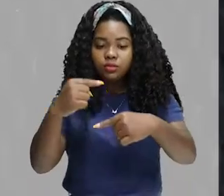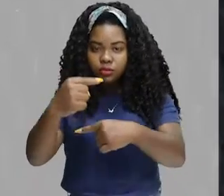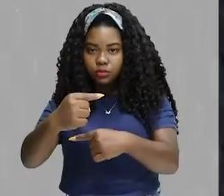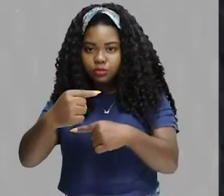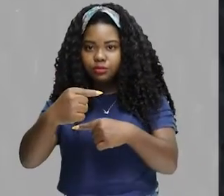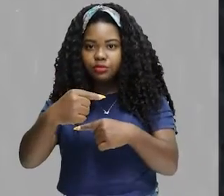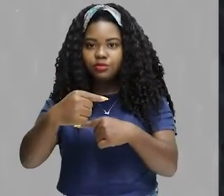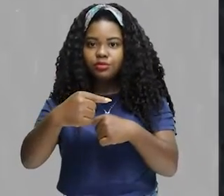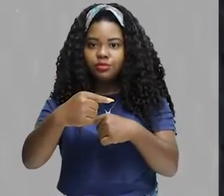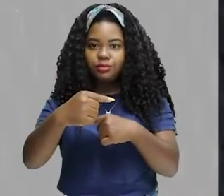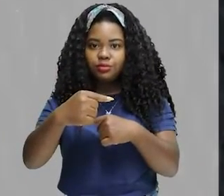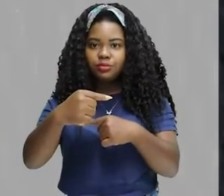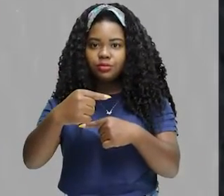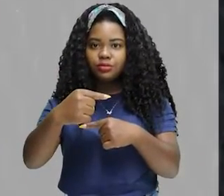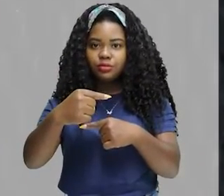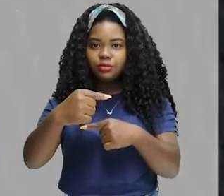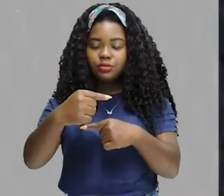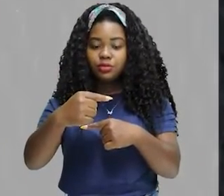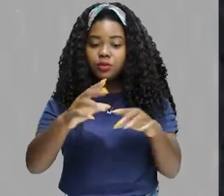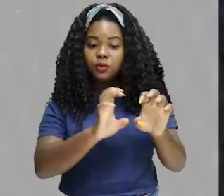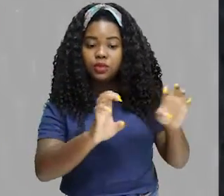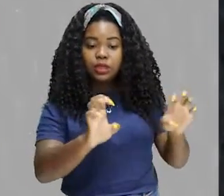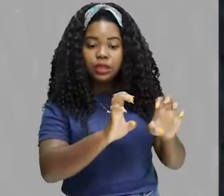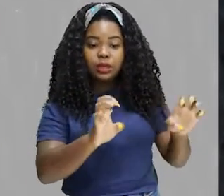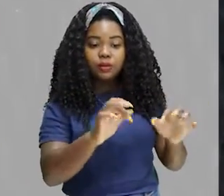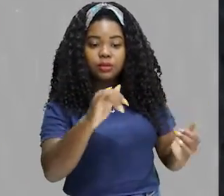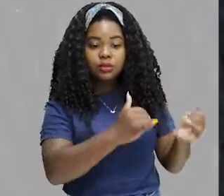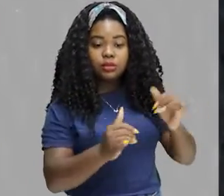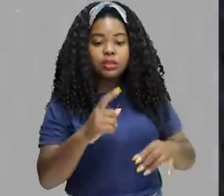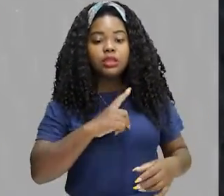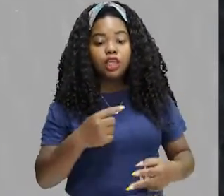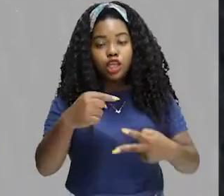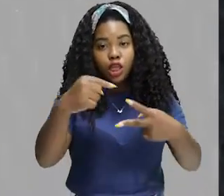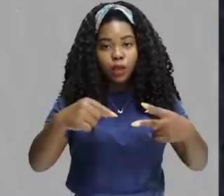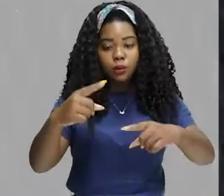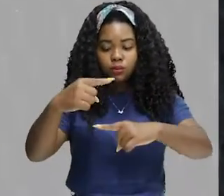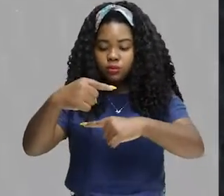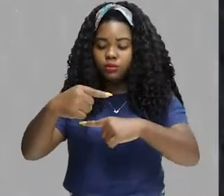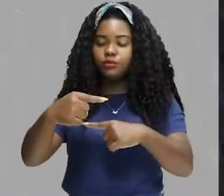setas. Então, quando na equação química você observar duas setas,